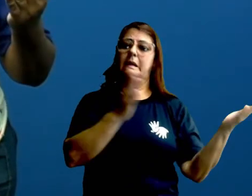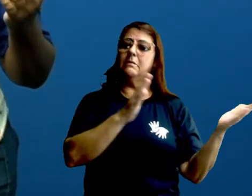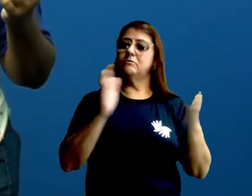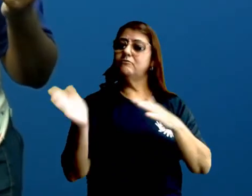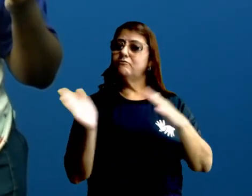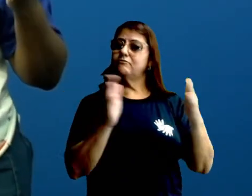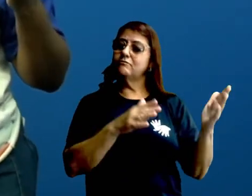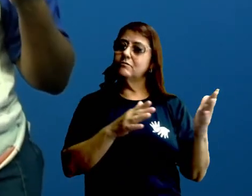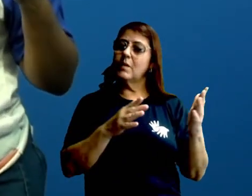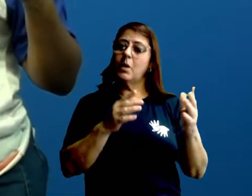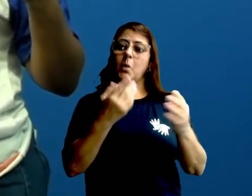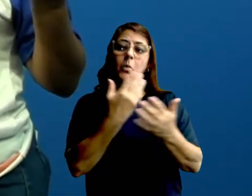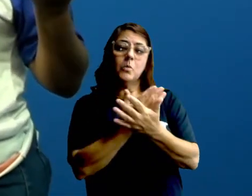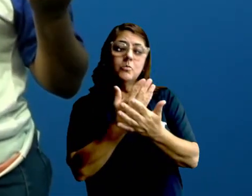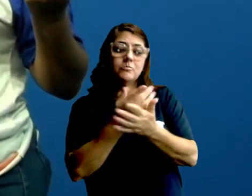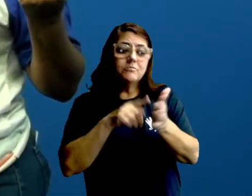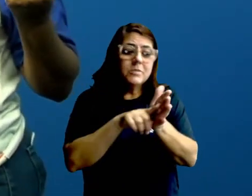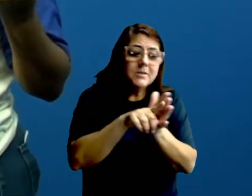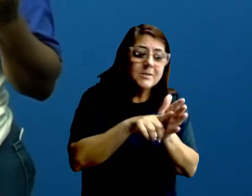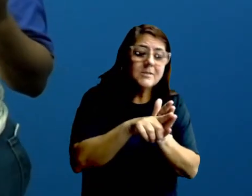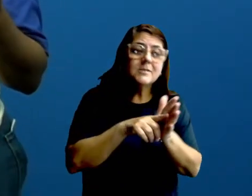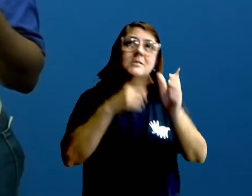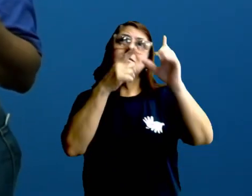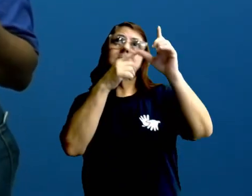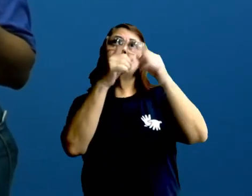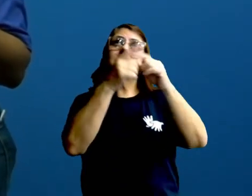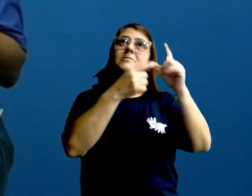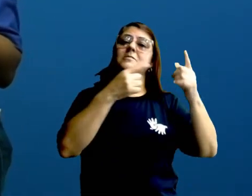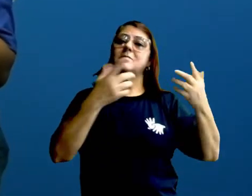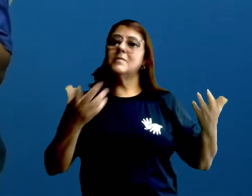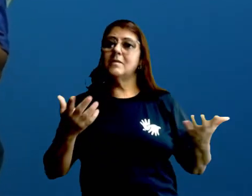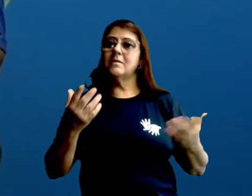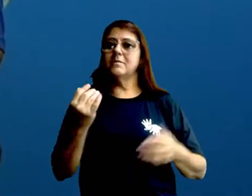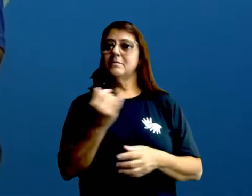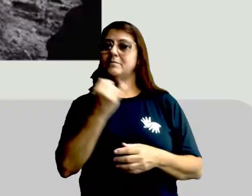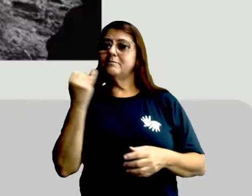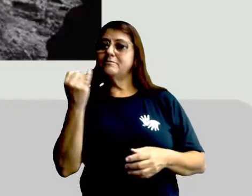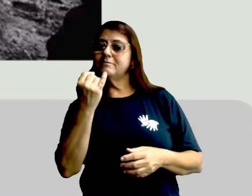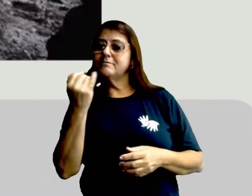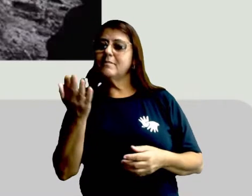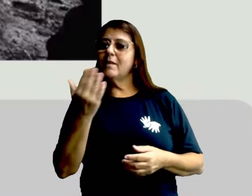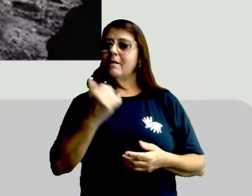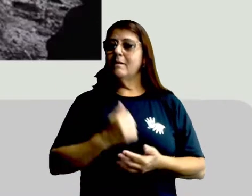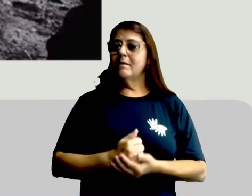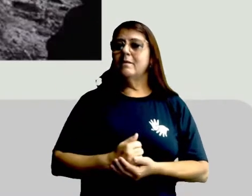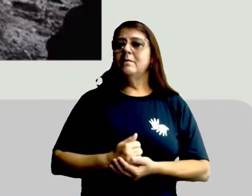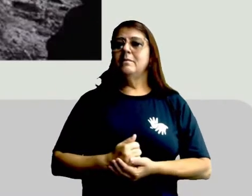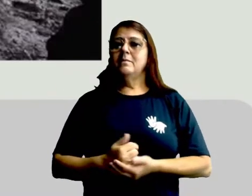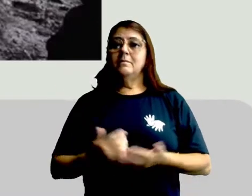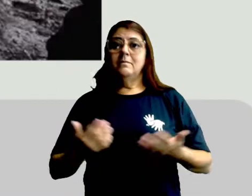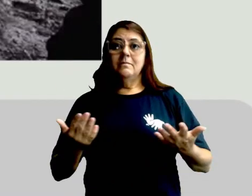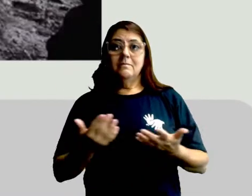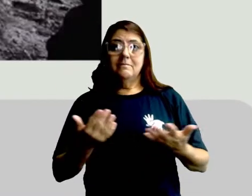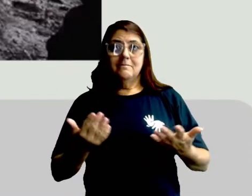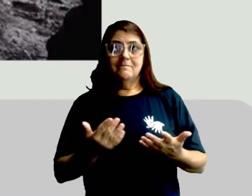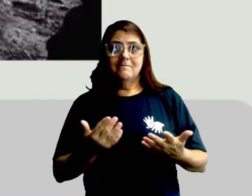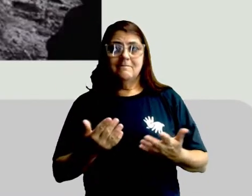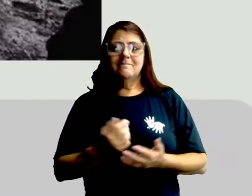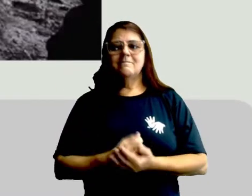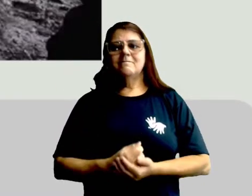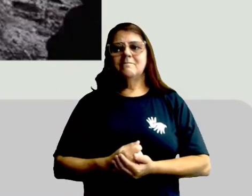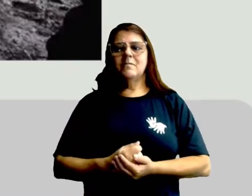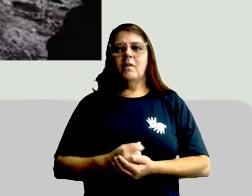estudos das constelações. Que interessante, não é? Vamos ver mais um pouquinho. Agora, vejam só, a gente vai ver